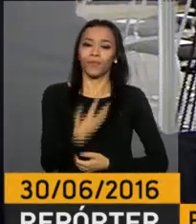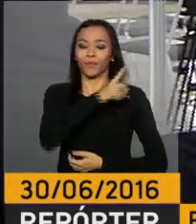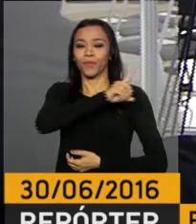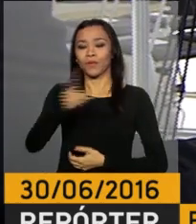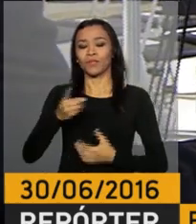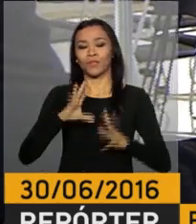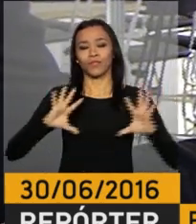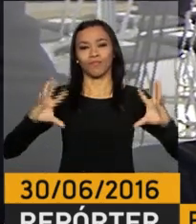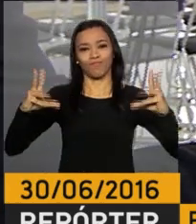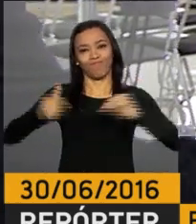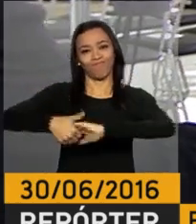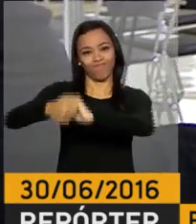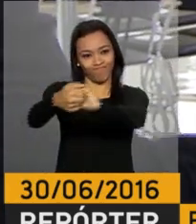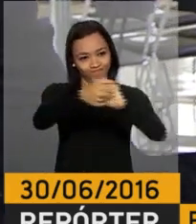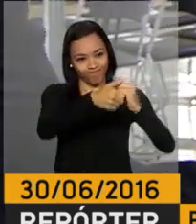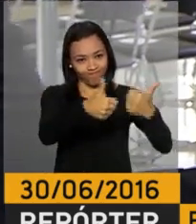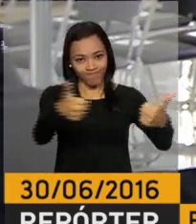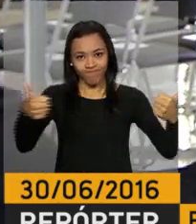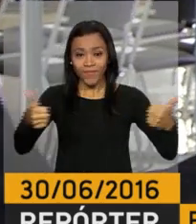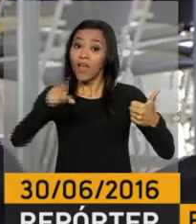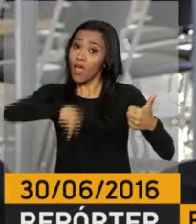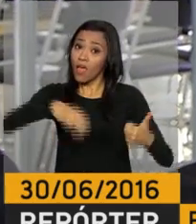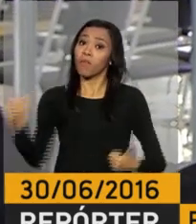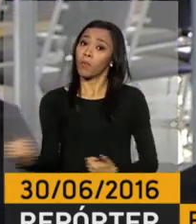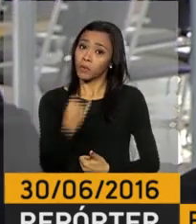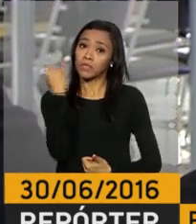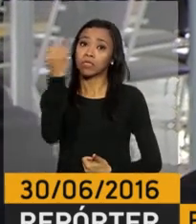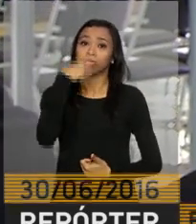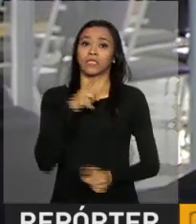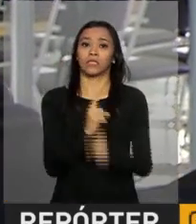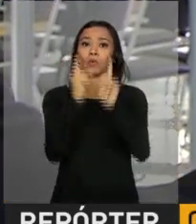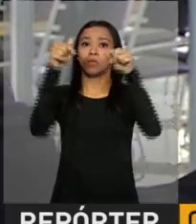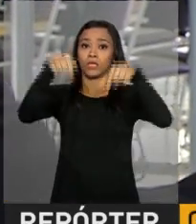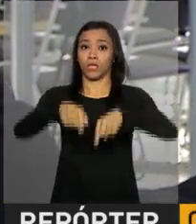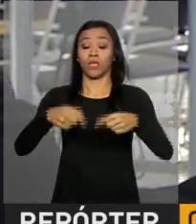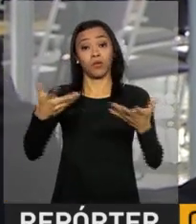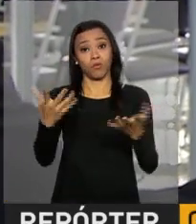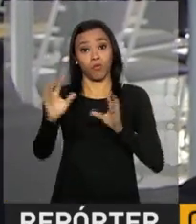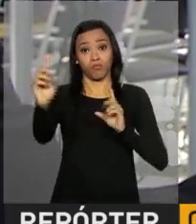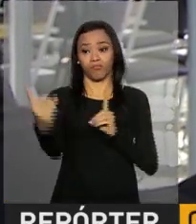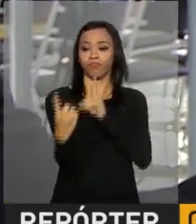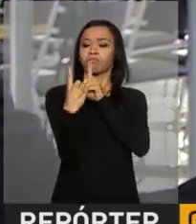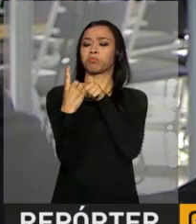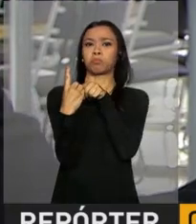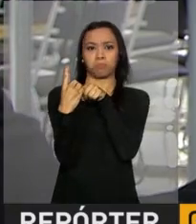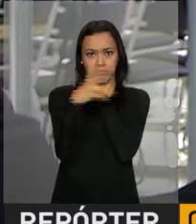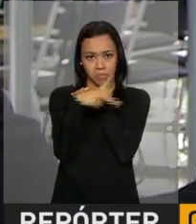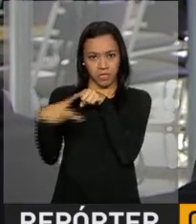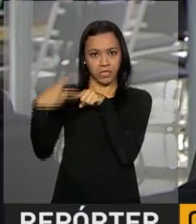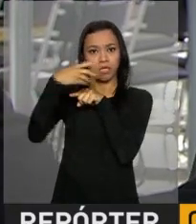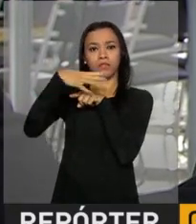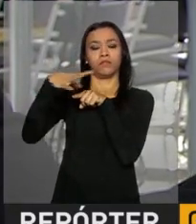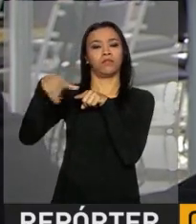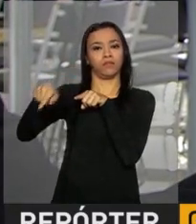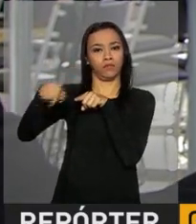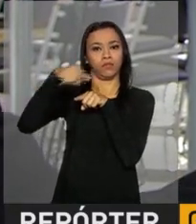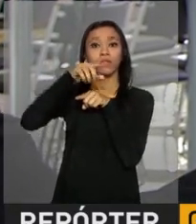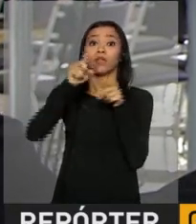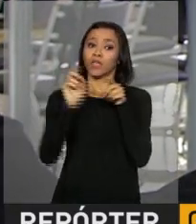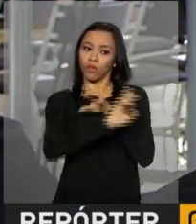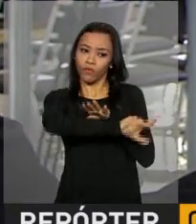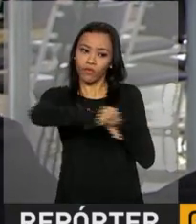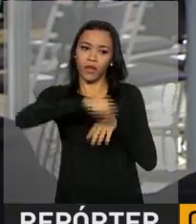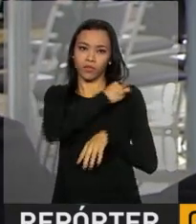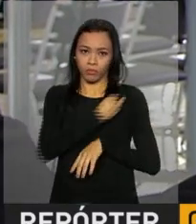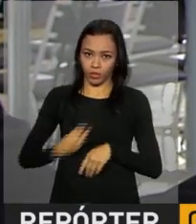país dizer que é muito importante esse encontro que nós estamos tendo hoje com o presidente temer com seus ministros nós estamos aqui com